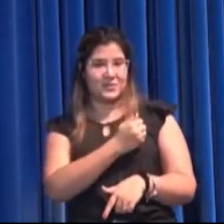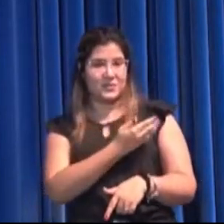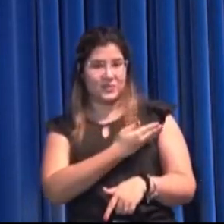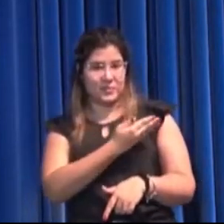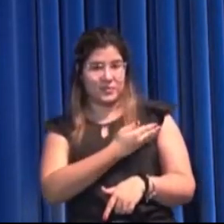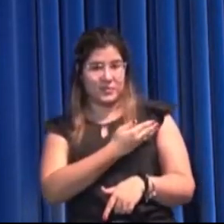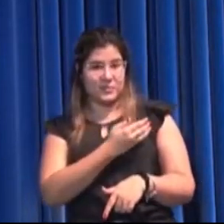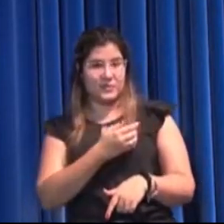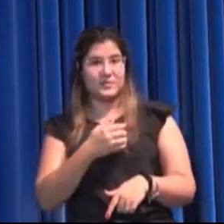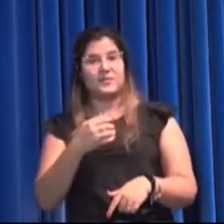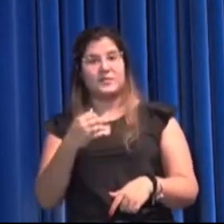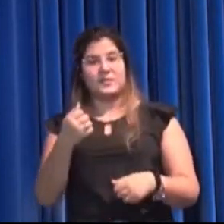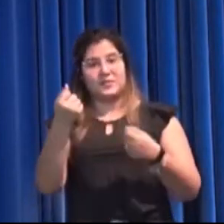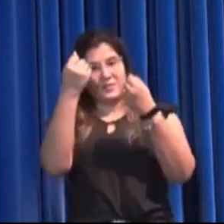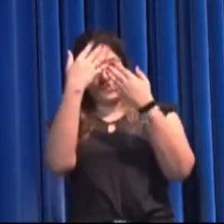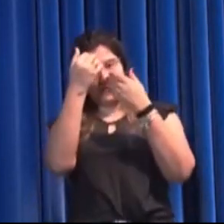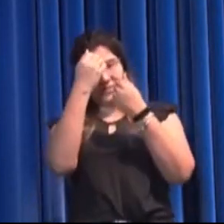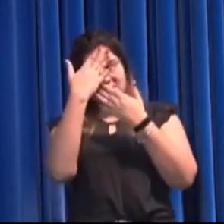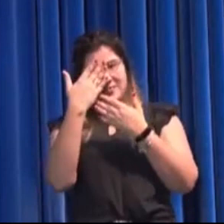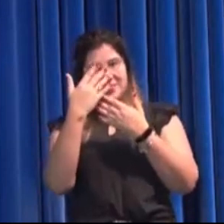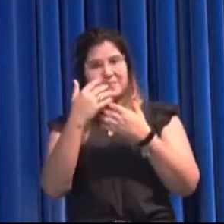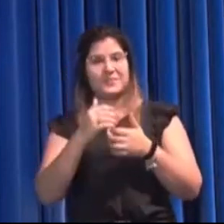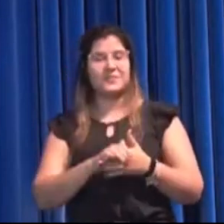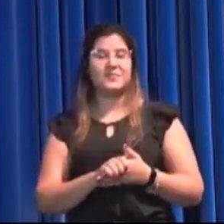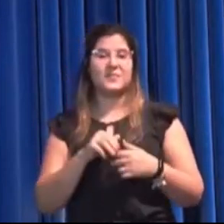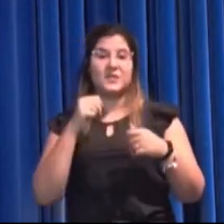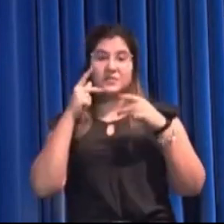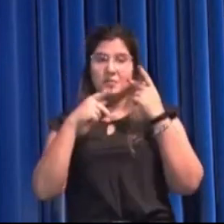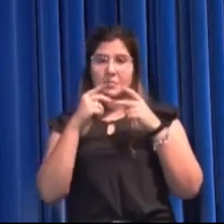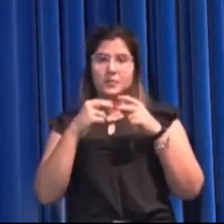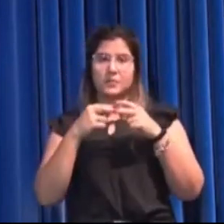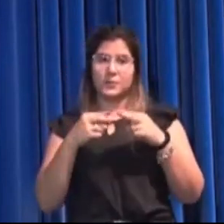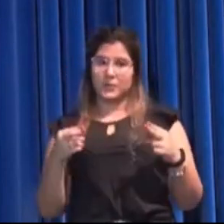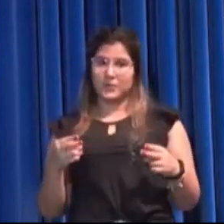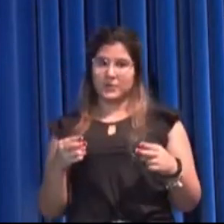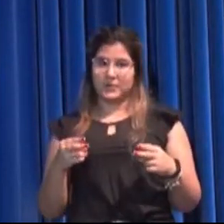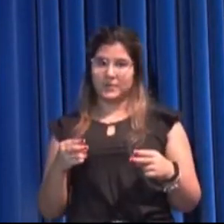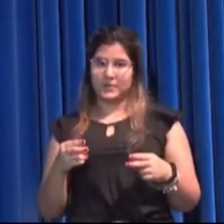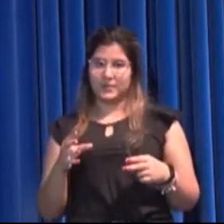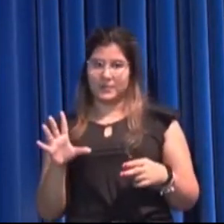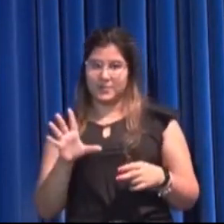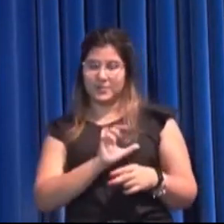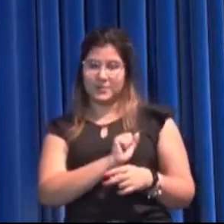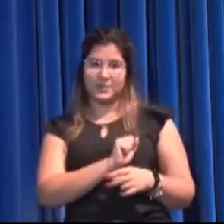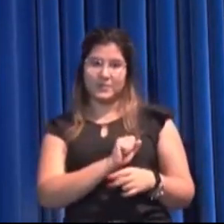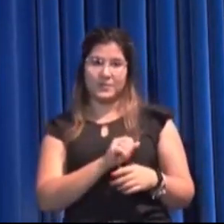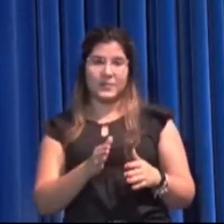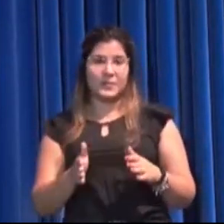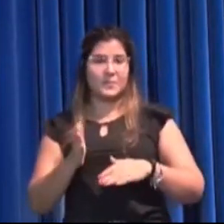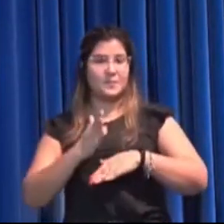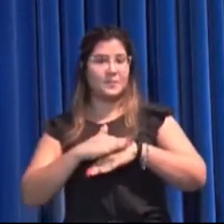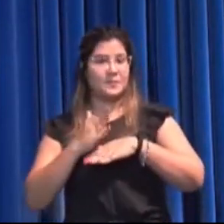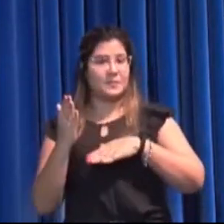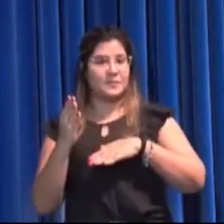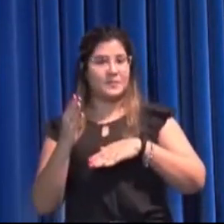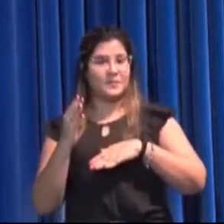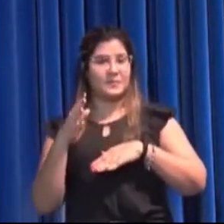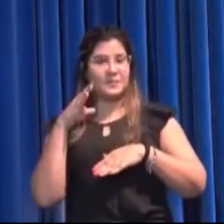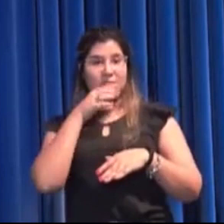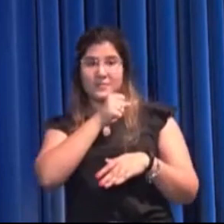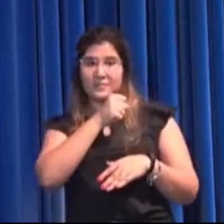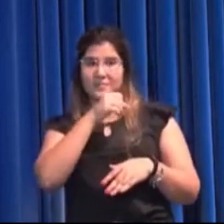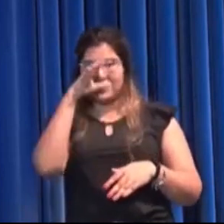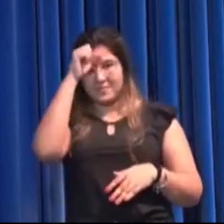nos ensinar. E eu digo uma coisa, meus amados: quanto mais cedo nós aprendemos a